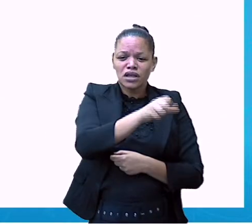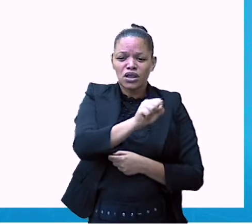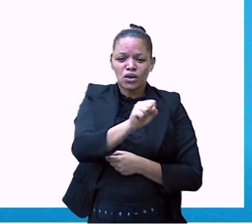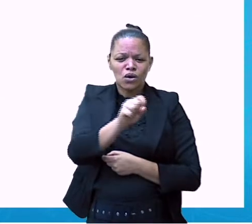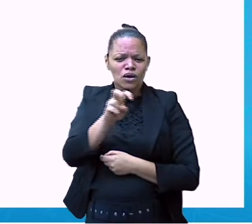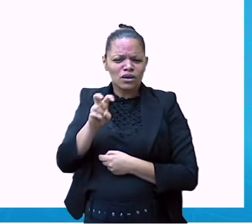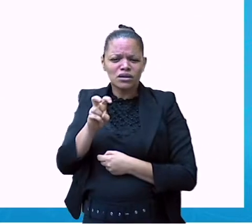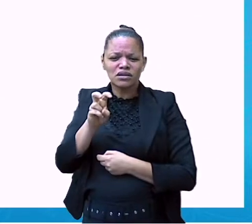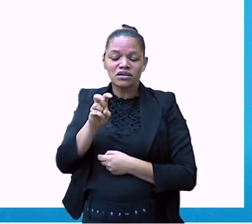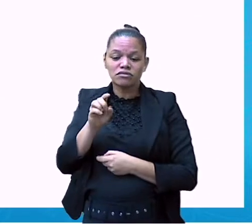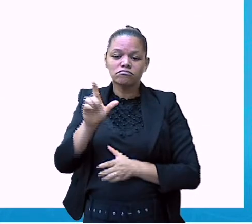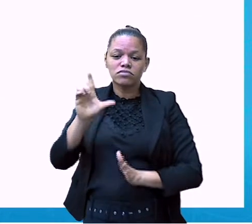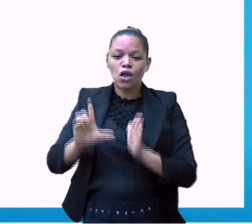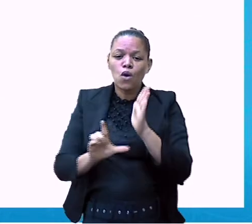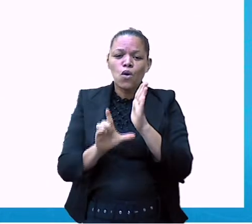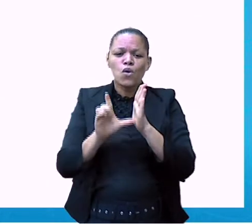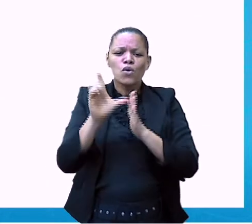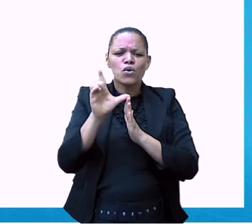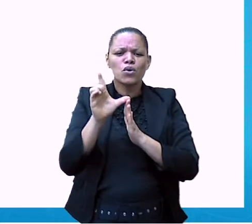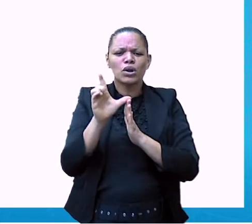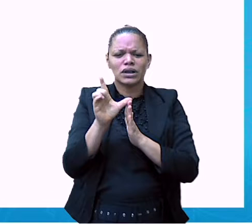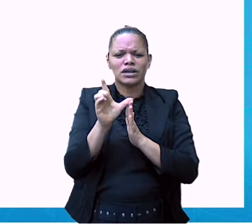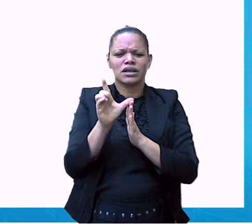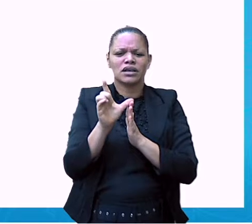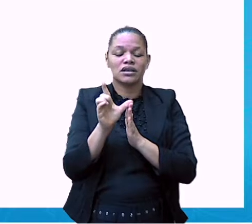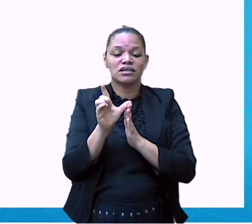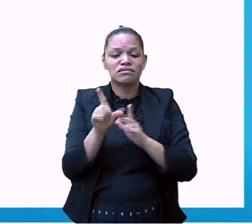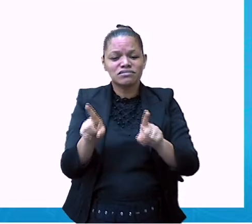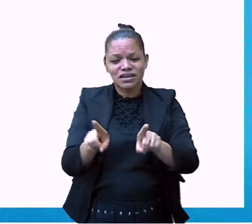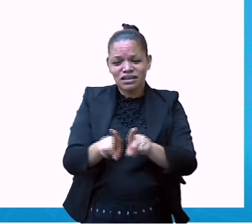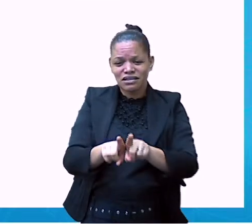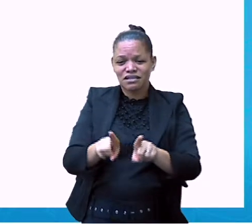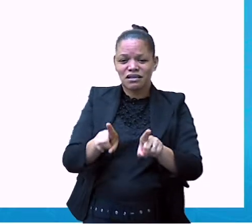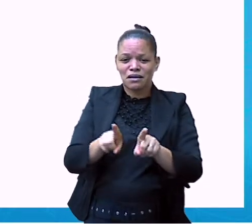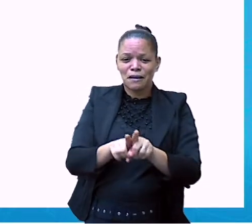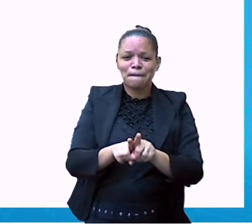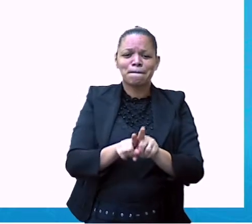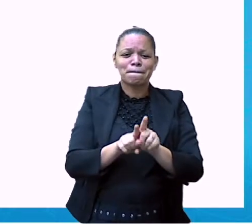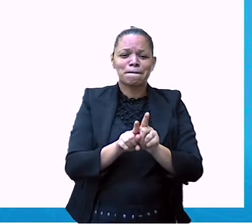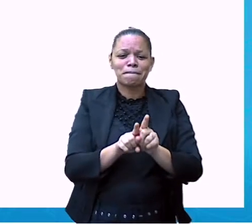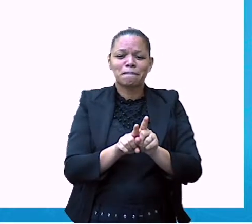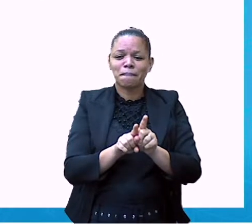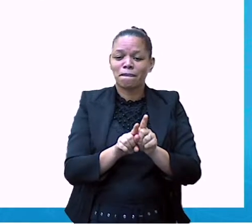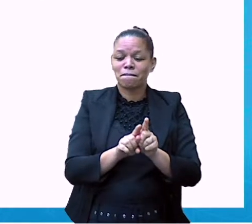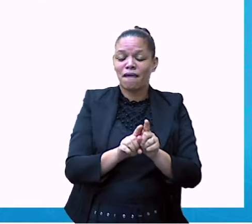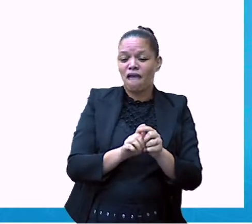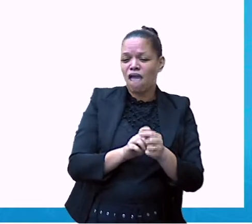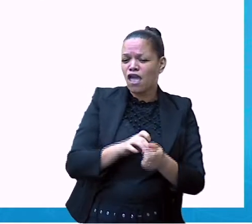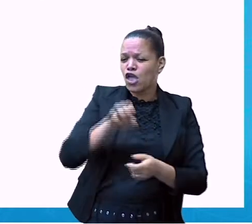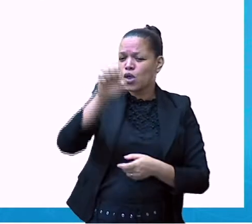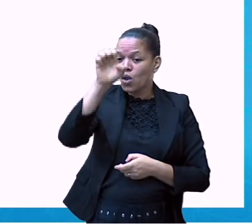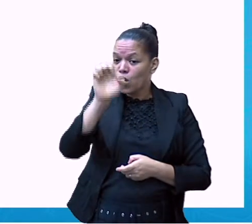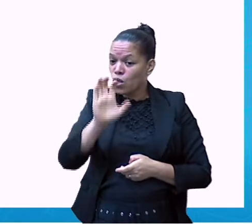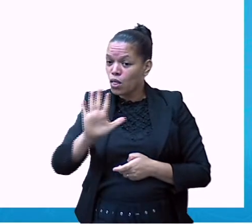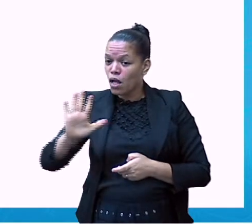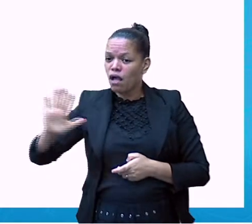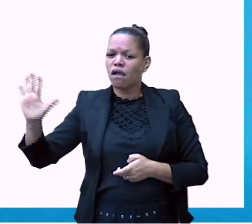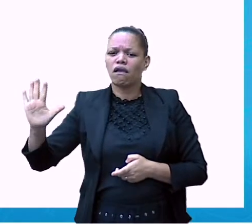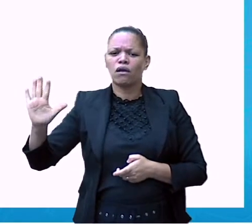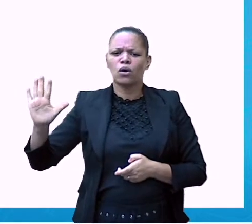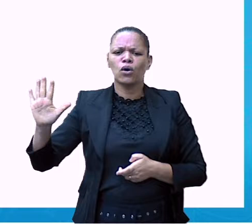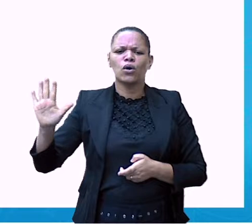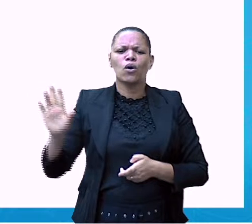próxima do índice europeu, aonde chega a 200 litros por pessoa. No entanto,